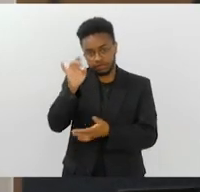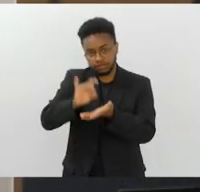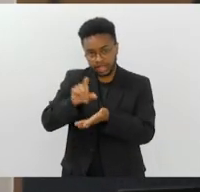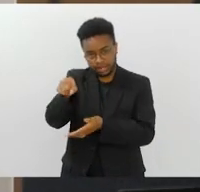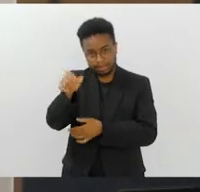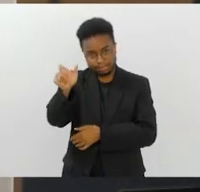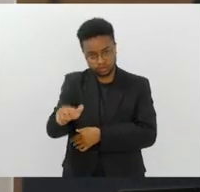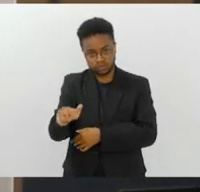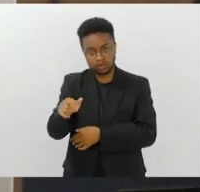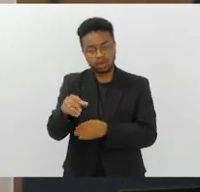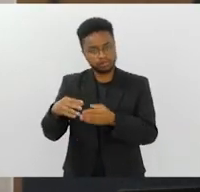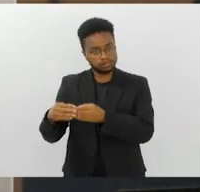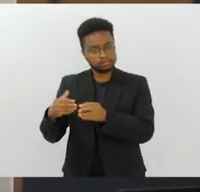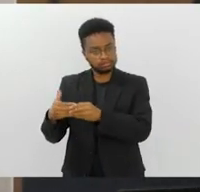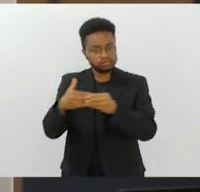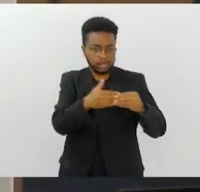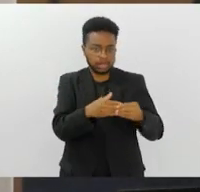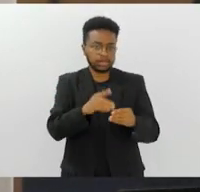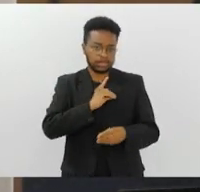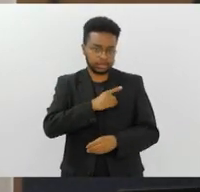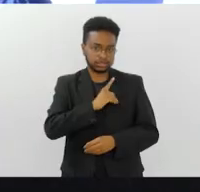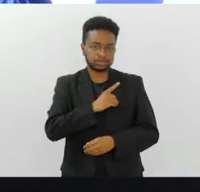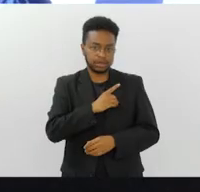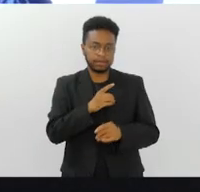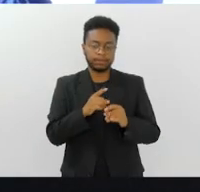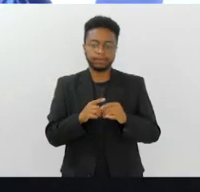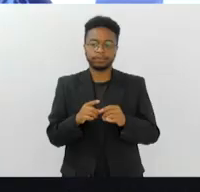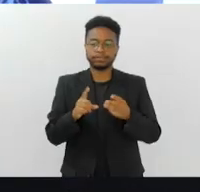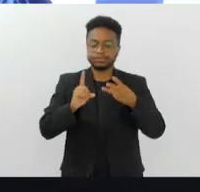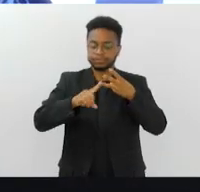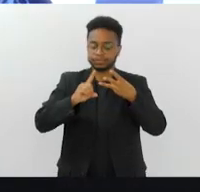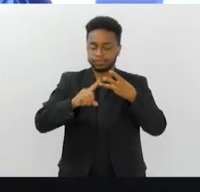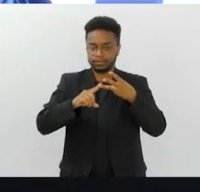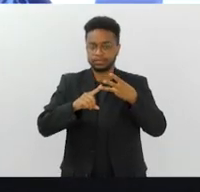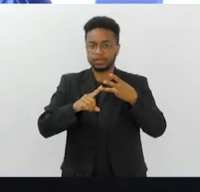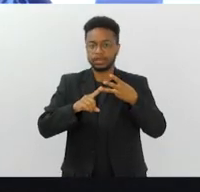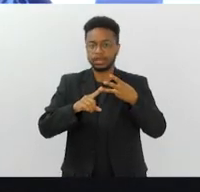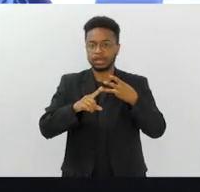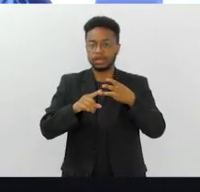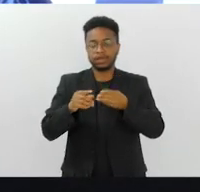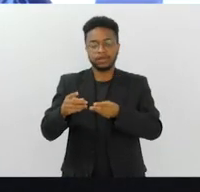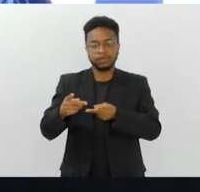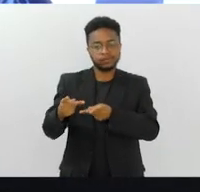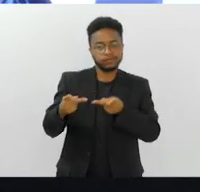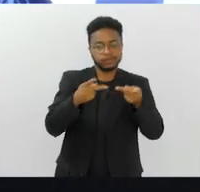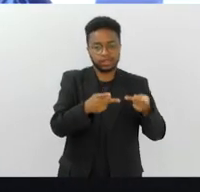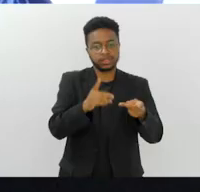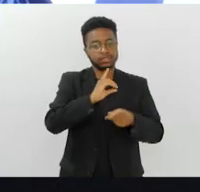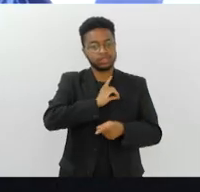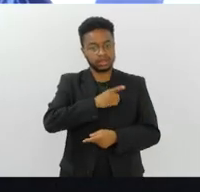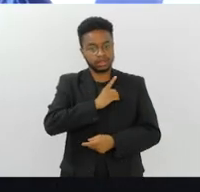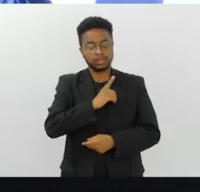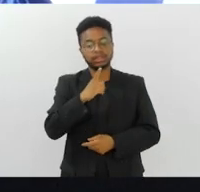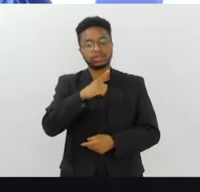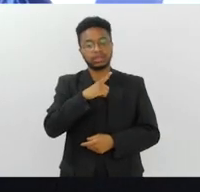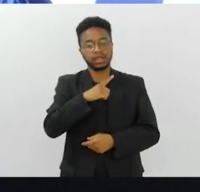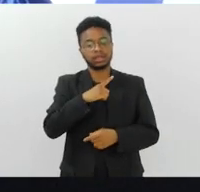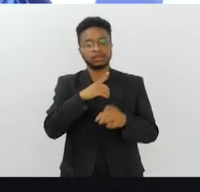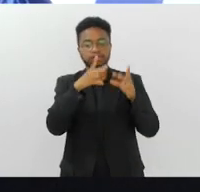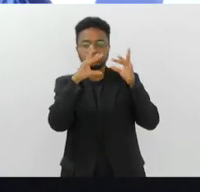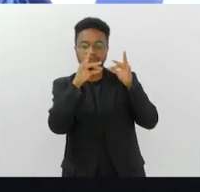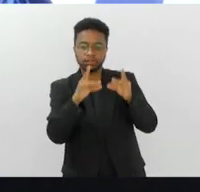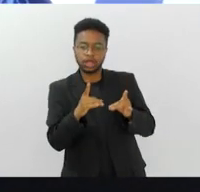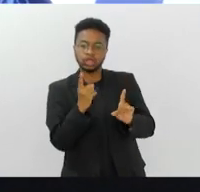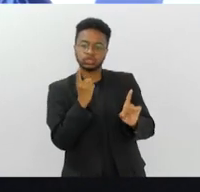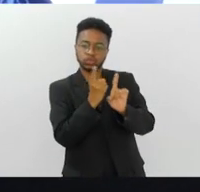conduzida à Delegacia aí é o próximo slide é o terceiro filtro na delegacia ainda é feita a parte de identificação